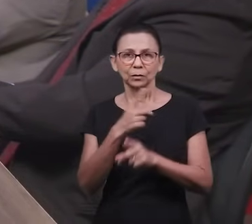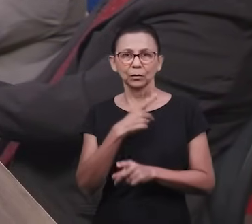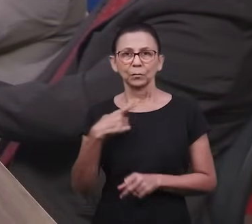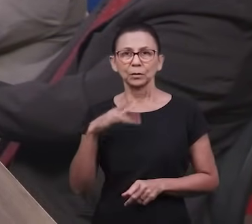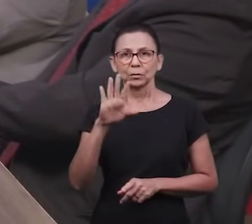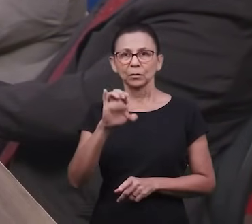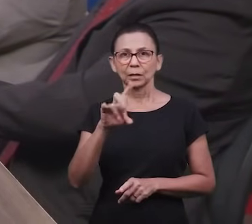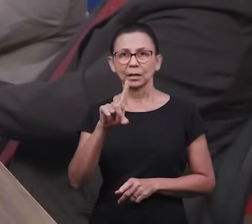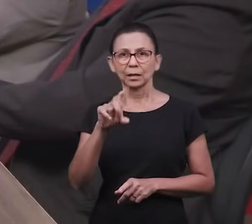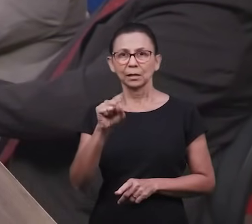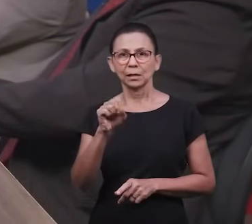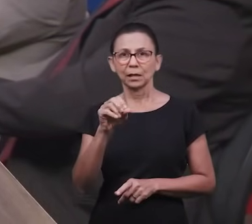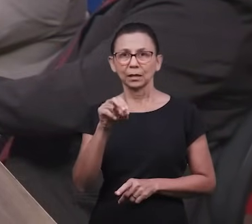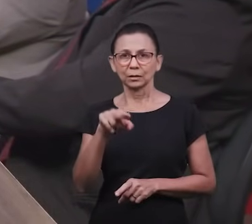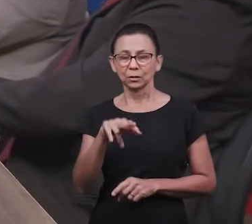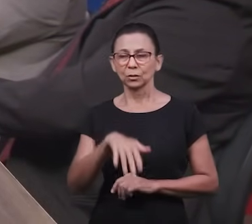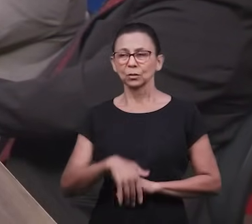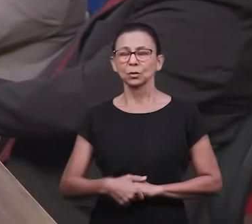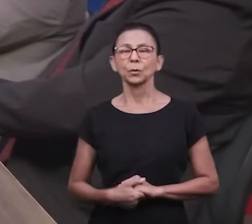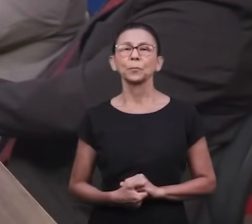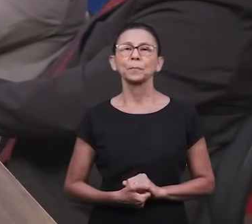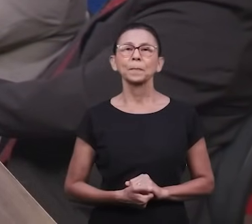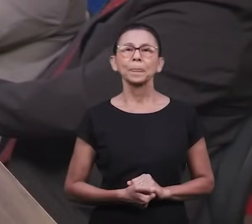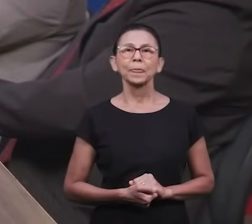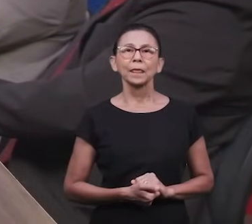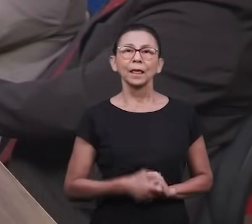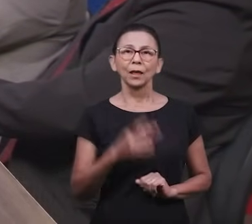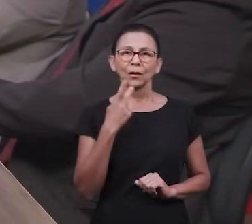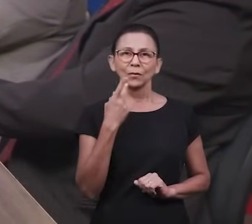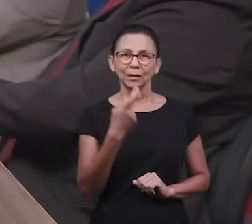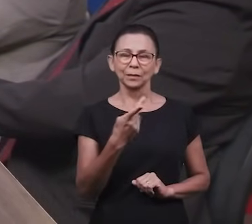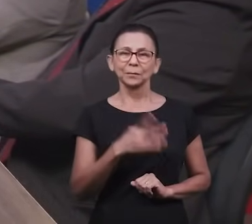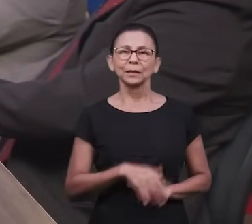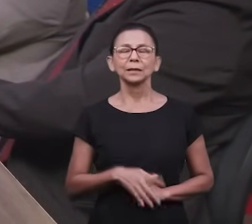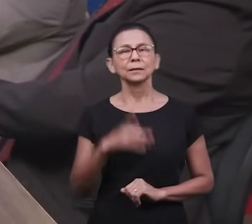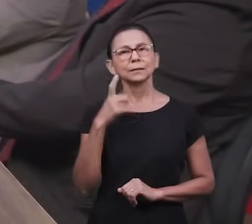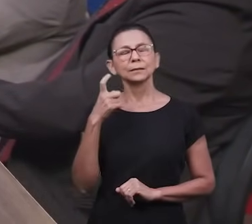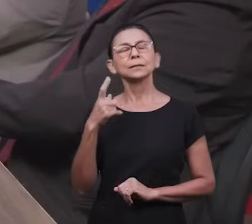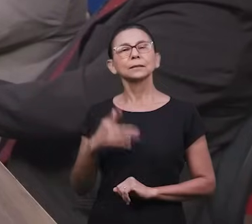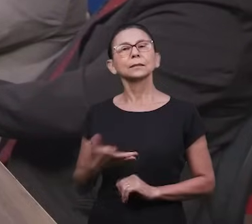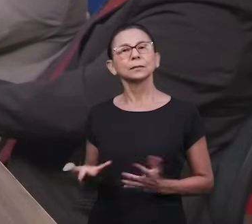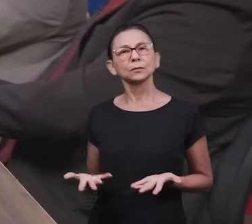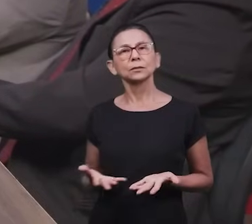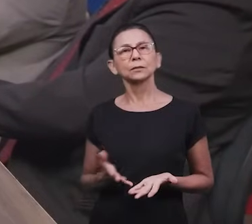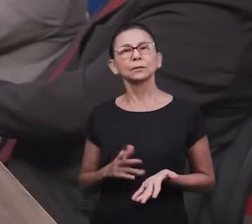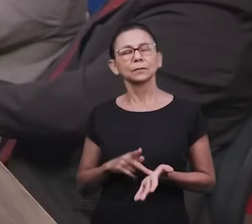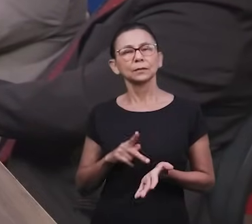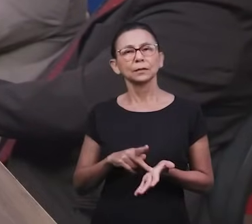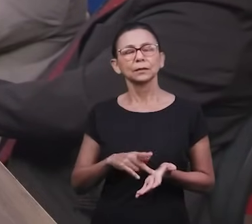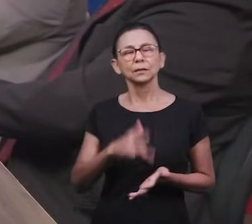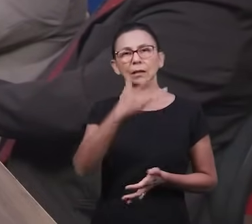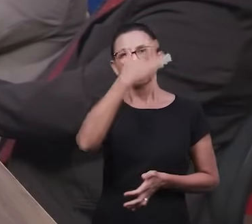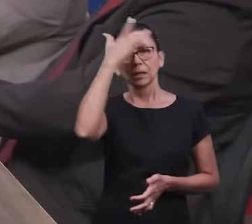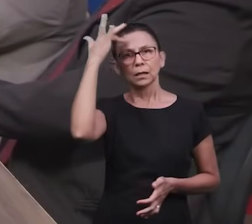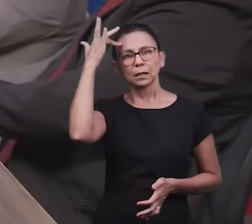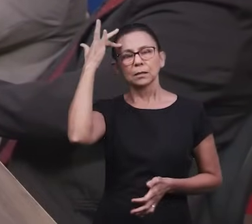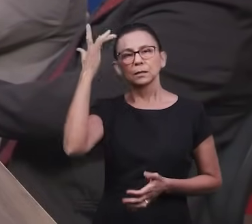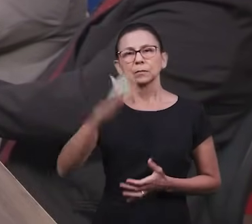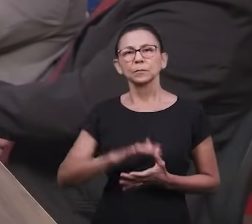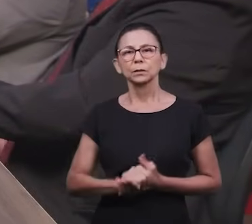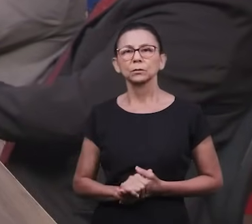com o pastor Edson, quando eu encontrei o pastor Edson aqui, que ele me perguntou do 0800, e eu fiz esse comentário, ele achou interessante. As pessoas,